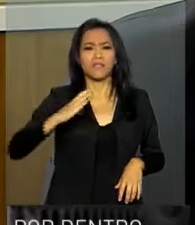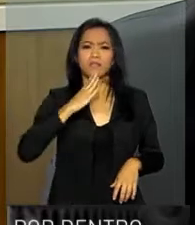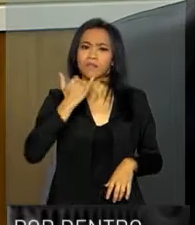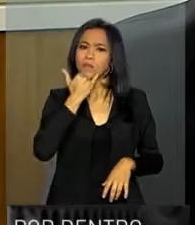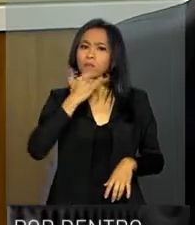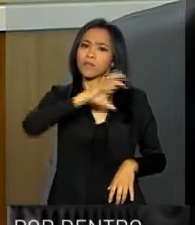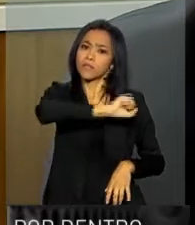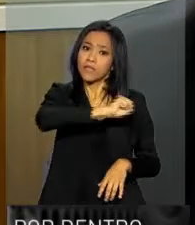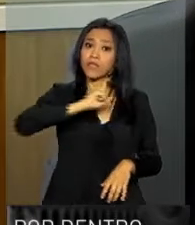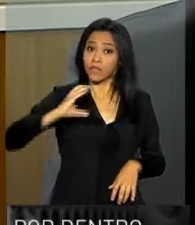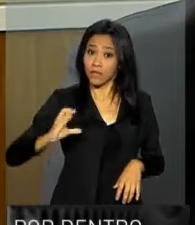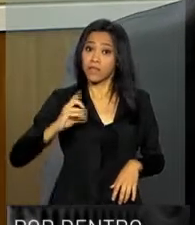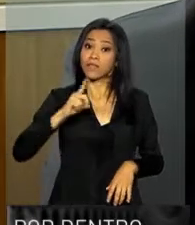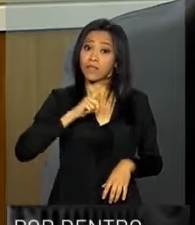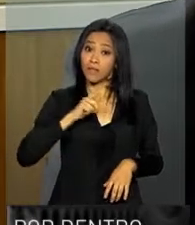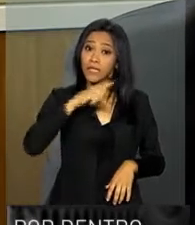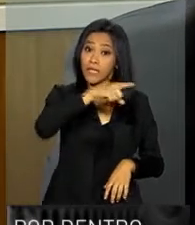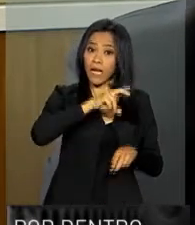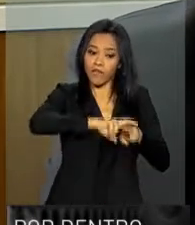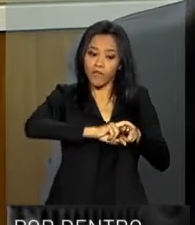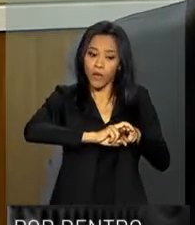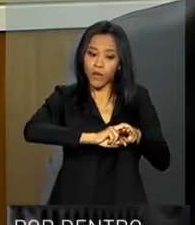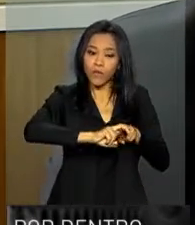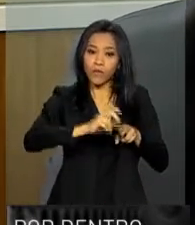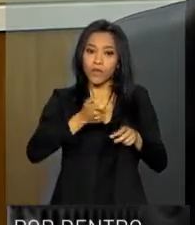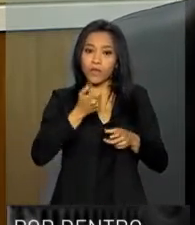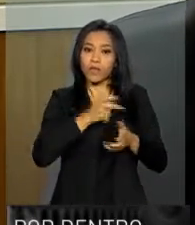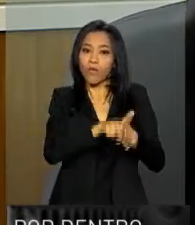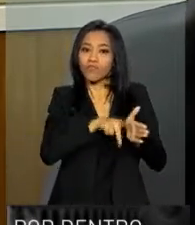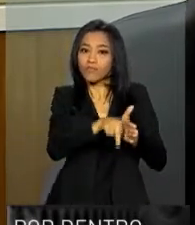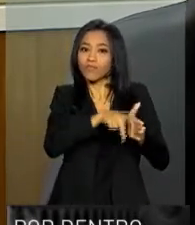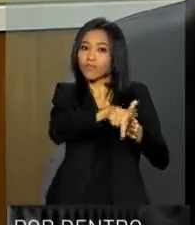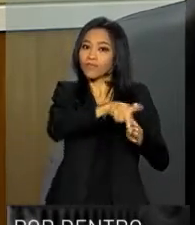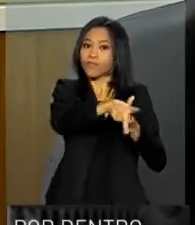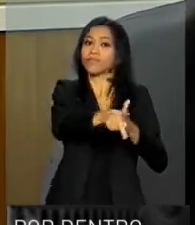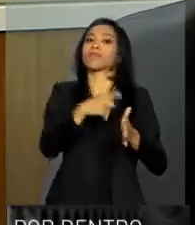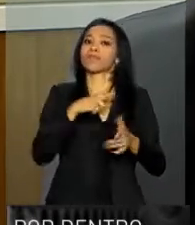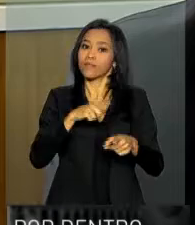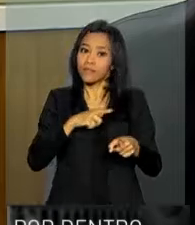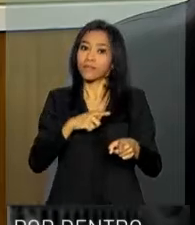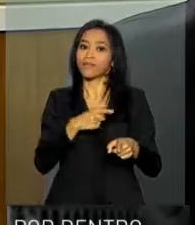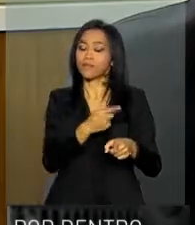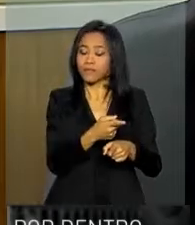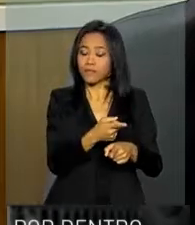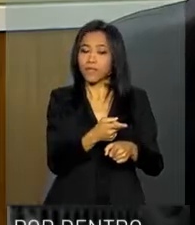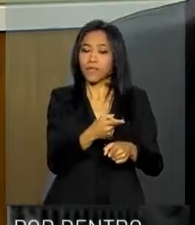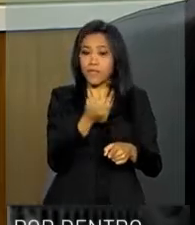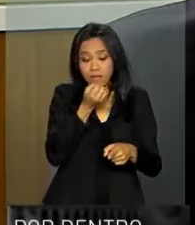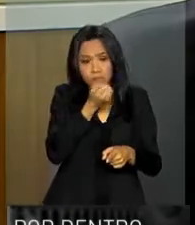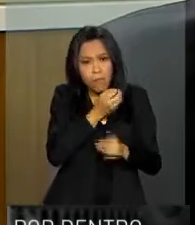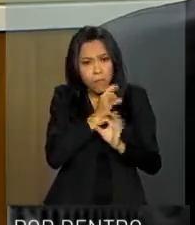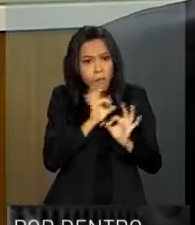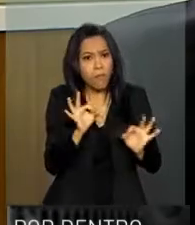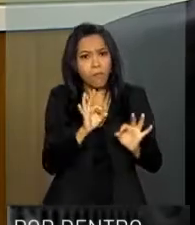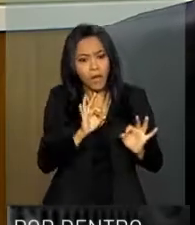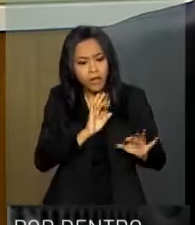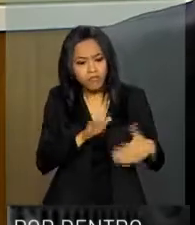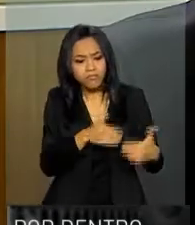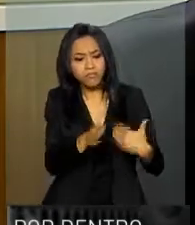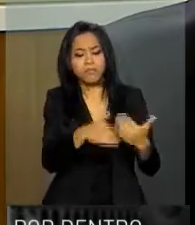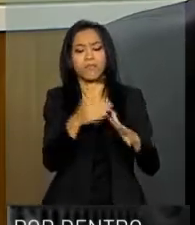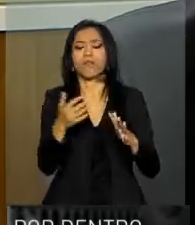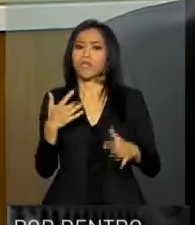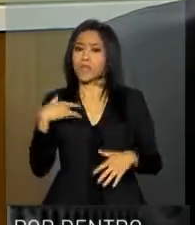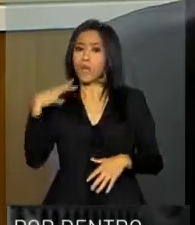dessas locomotivas quer dizer tem tem um manancial muito grande para desenvolver mas eu acho que o caminho tem sido